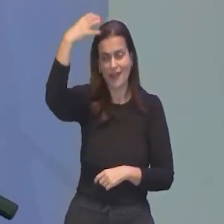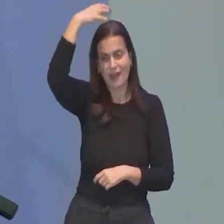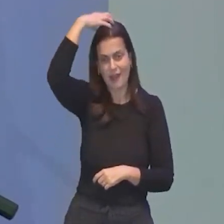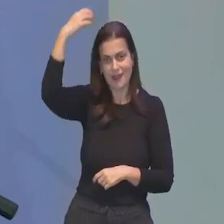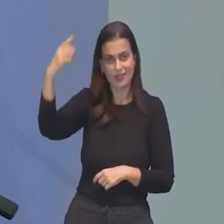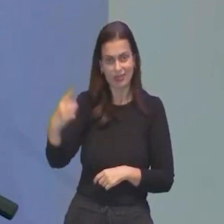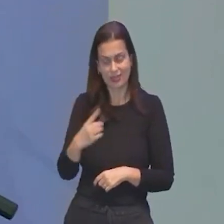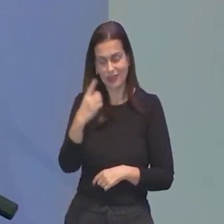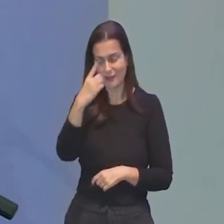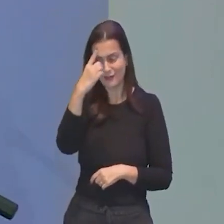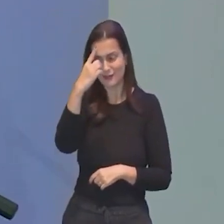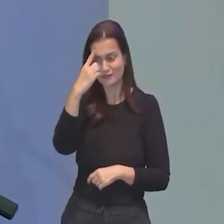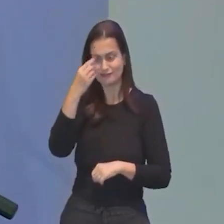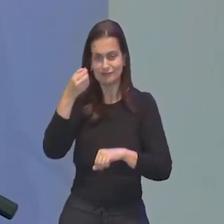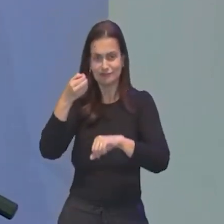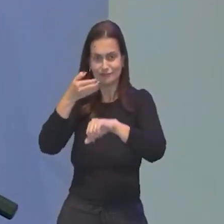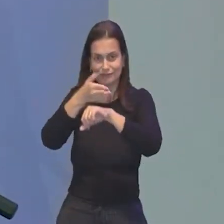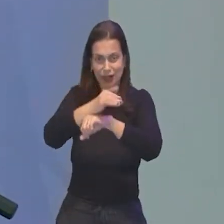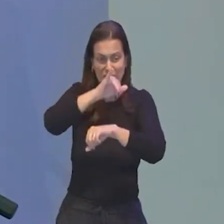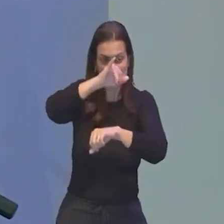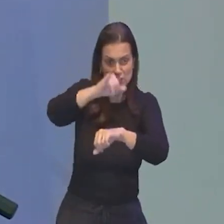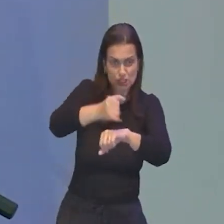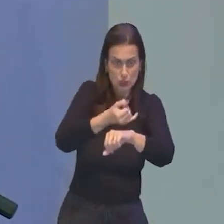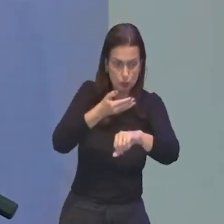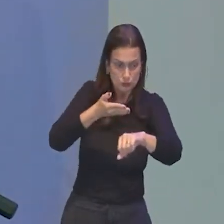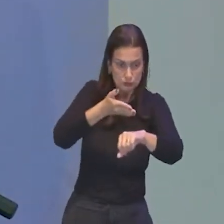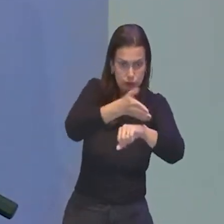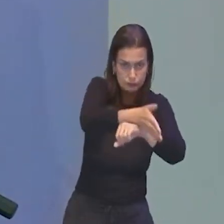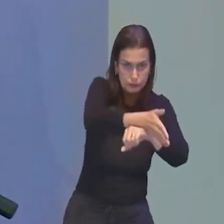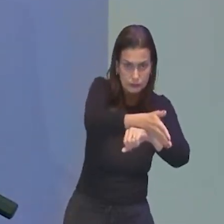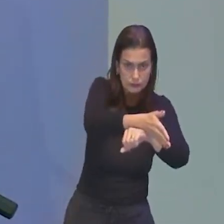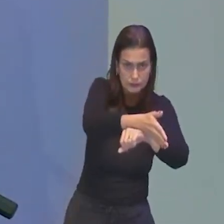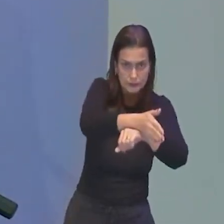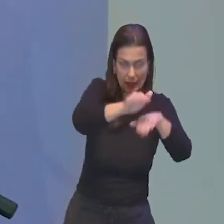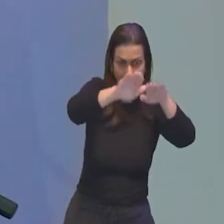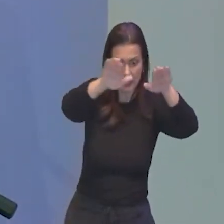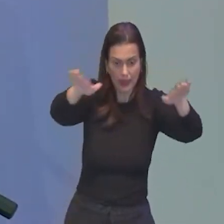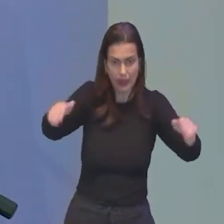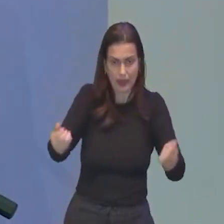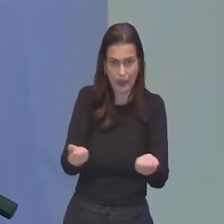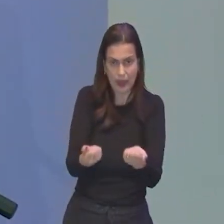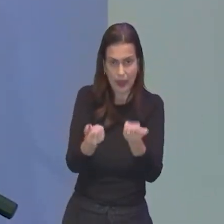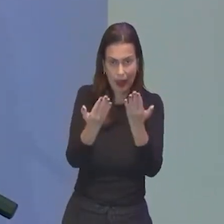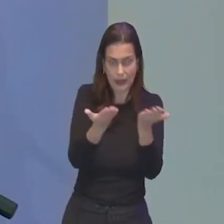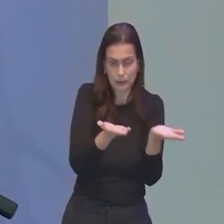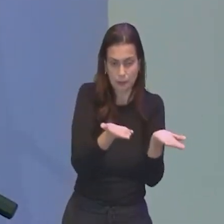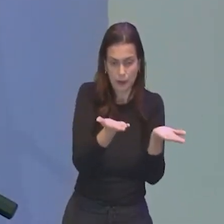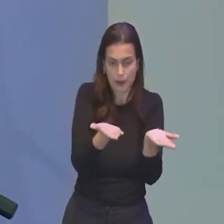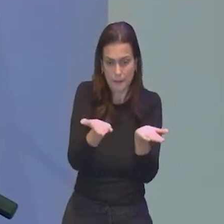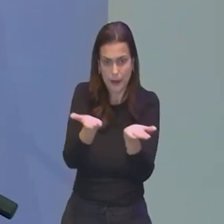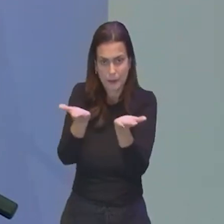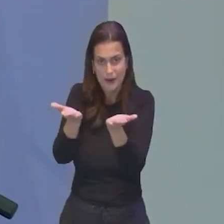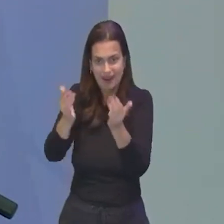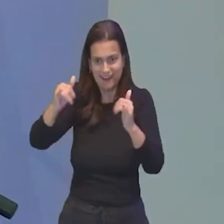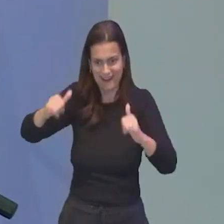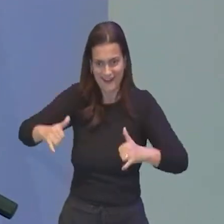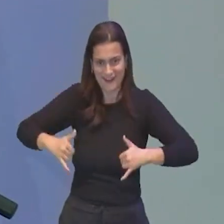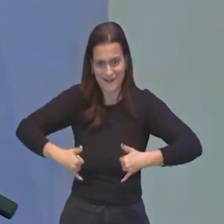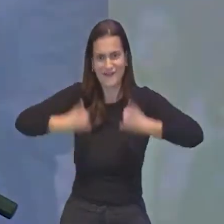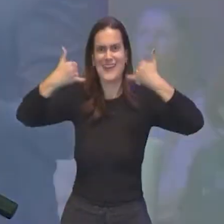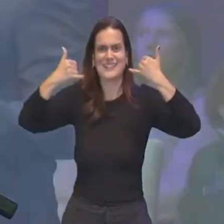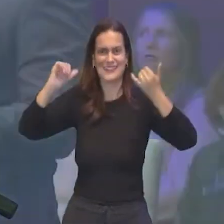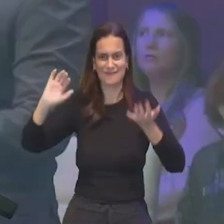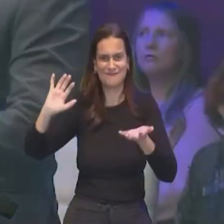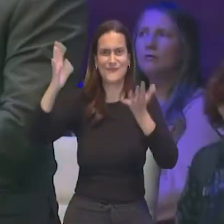Davi, ele entra em Jerusalém e a arca é trazida e há uma festa em Jerusalém,